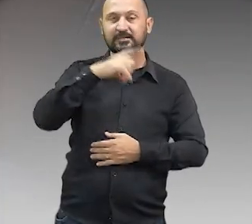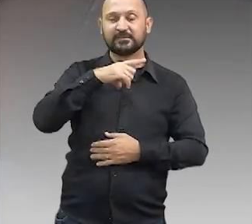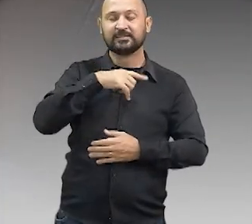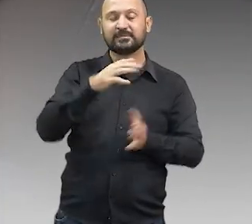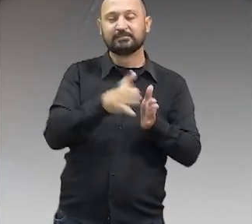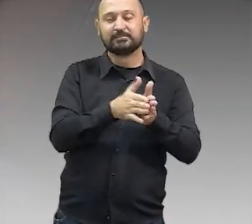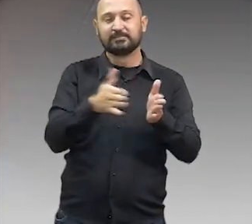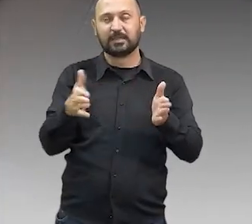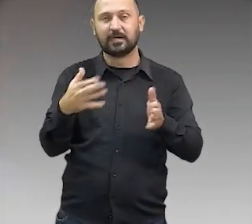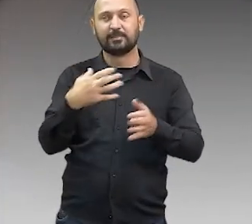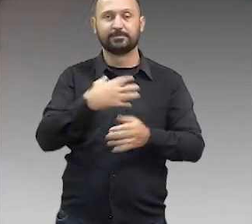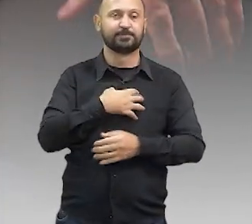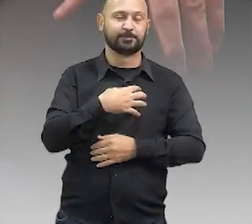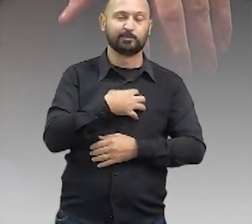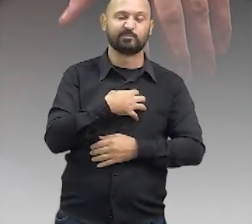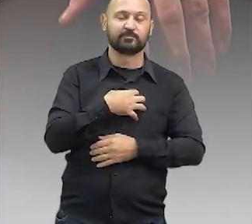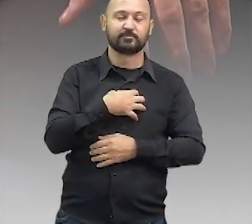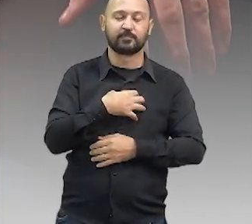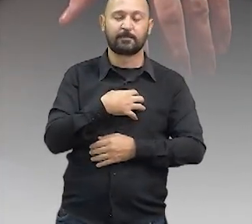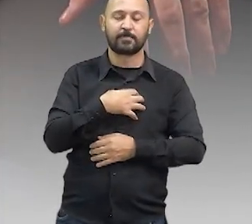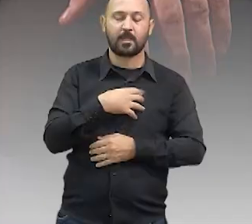passa por essa situação toda e